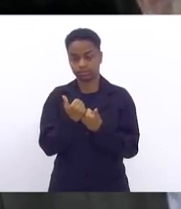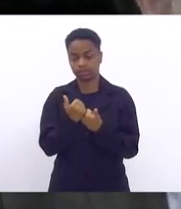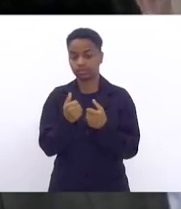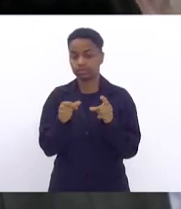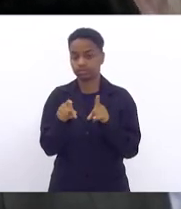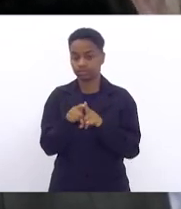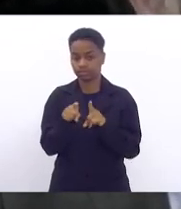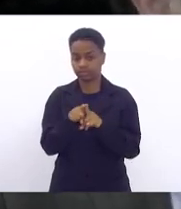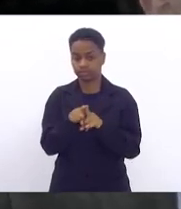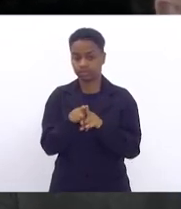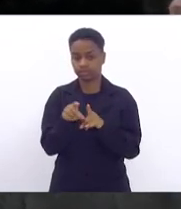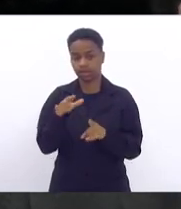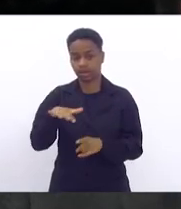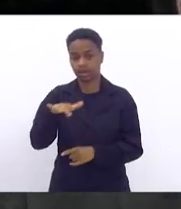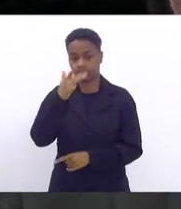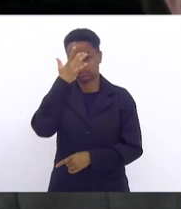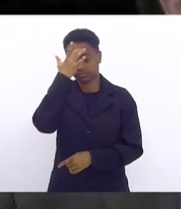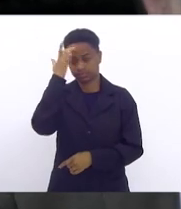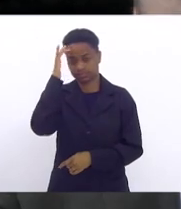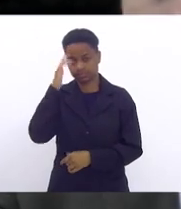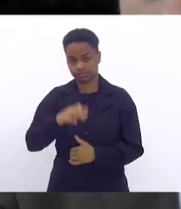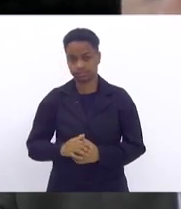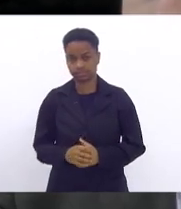no aspecto da saúde mental.